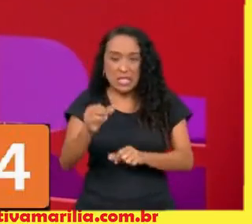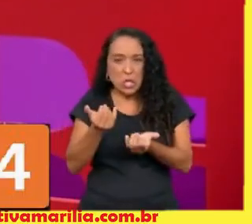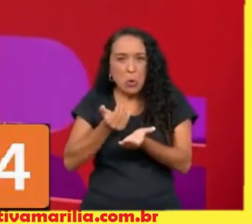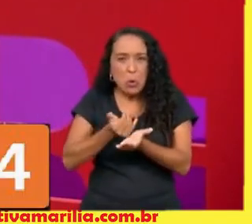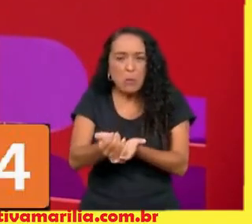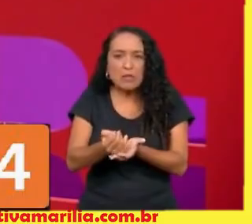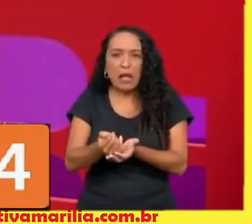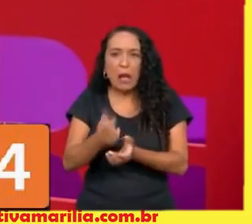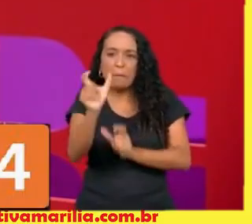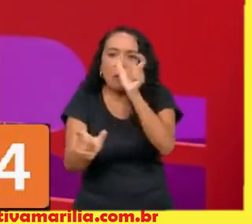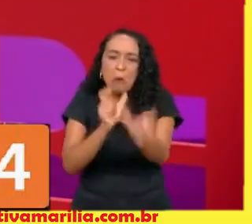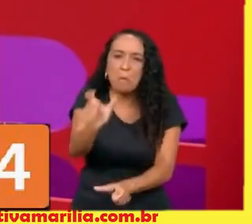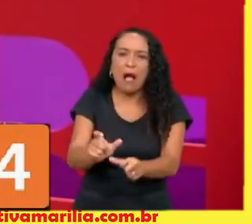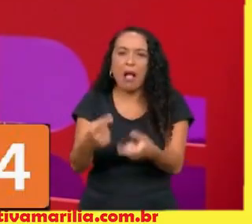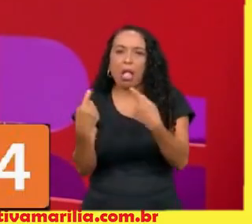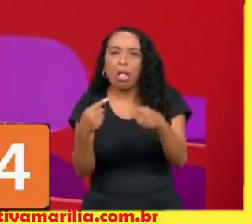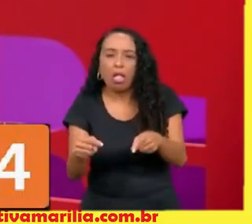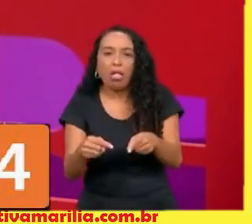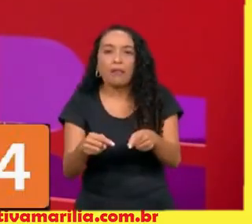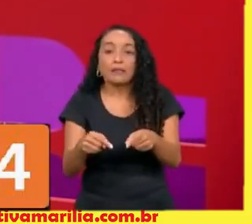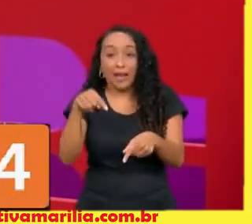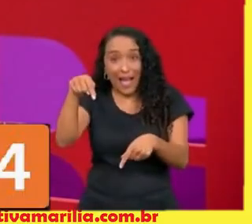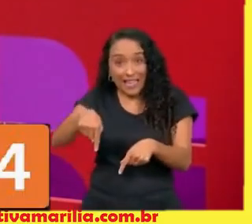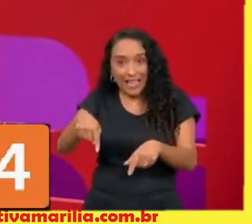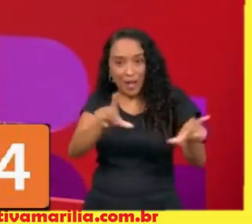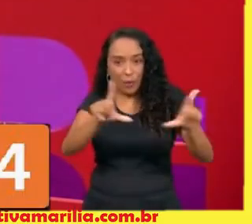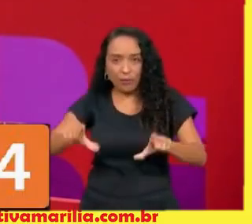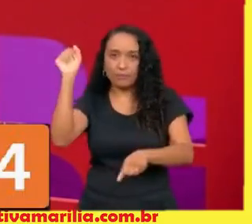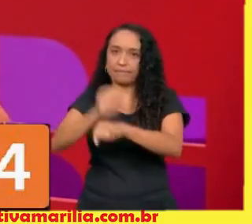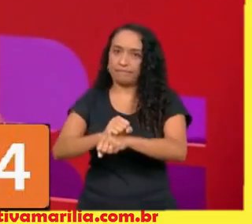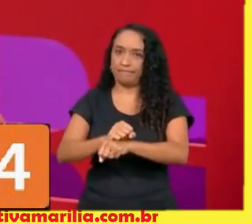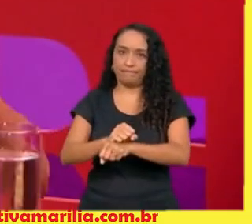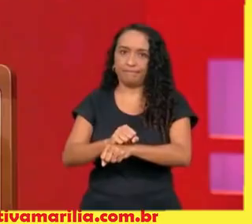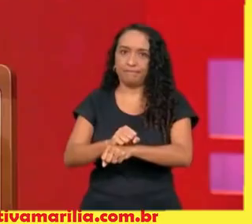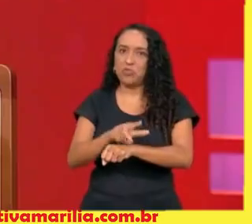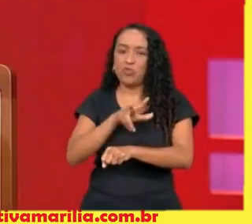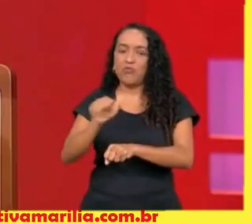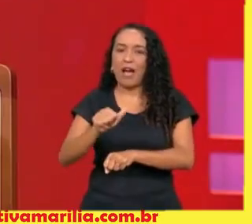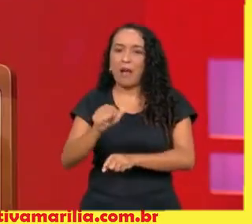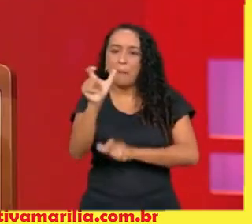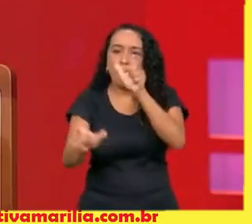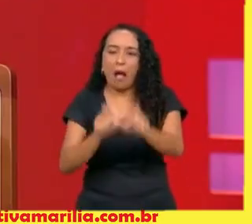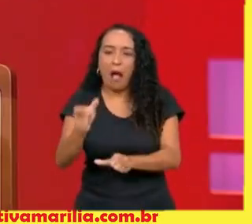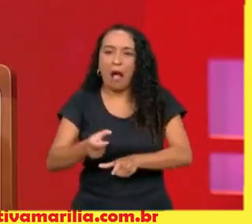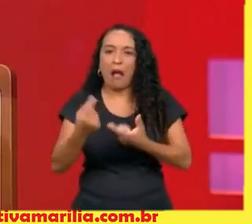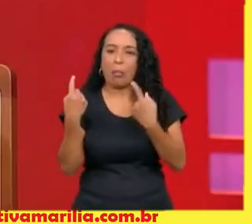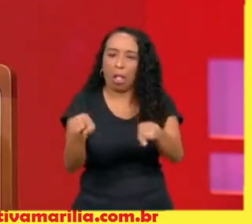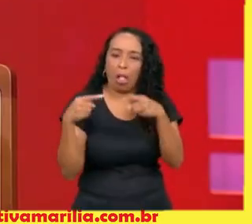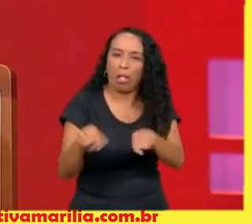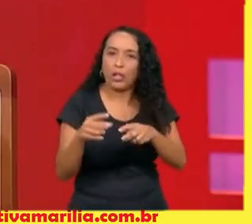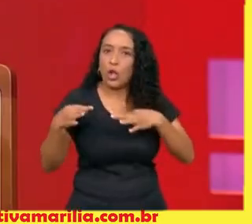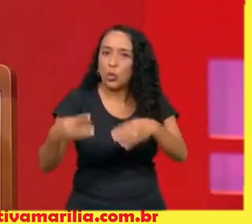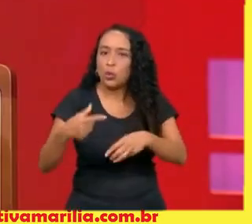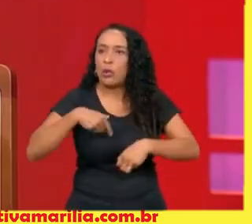palavrão e a xingar todo mundo, esse programa vai ser interrompido. Claro. Ele não vai sair com todos os palavrões, os xingamentos, as barbaridades que eu